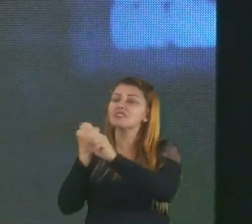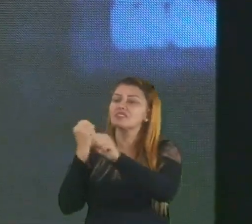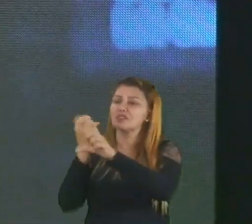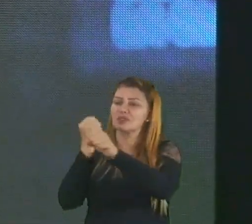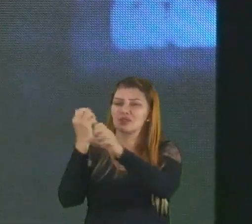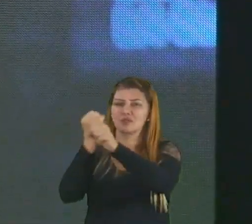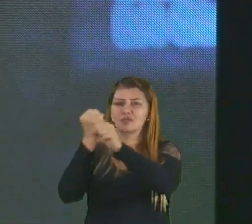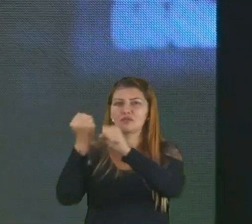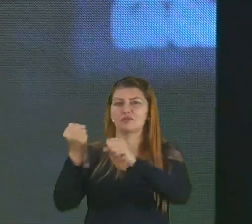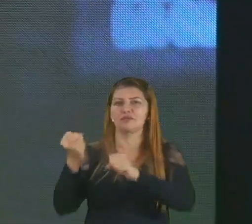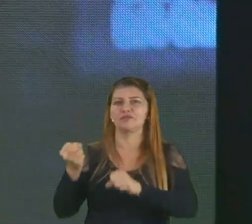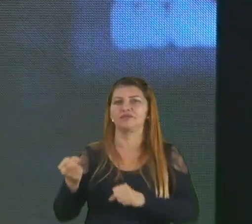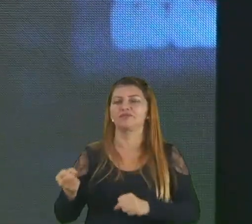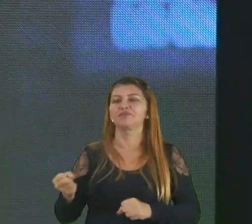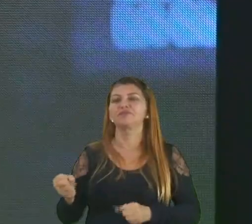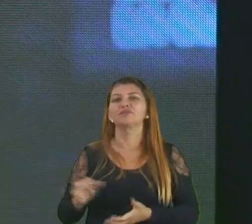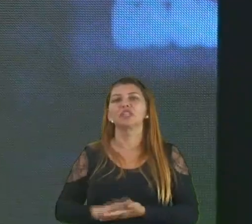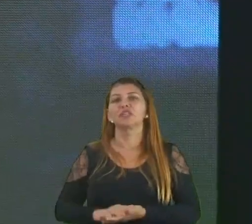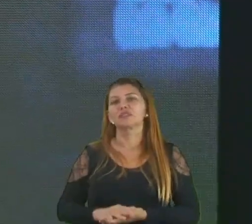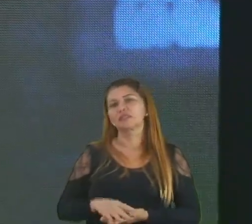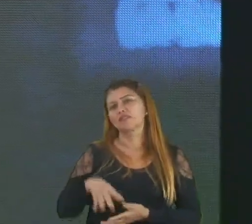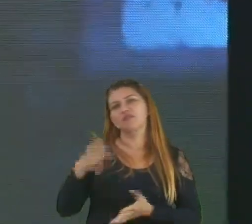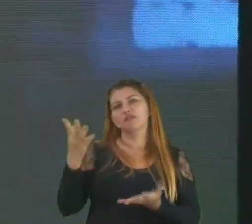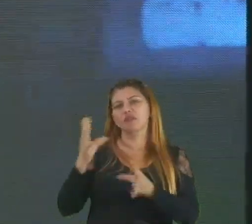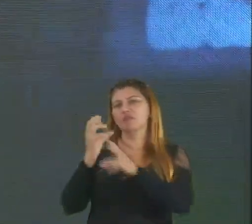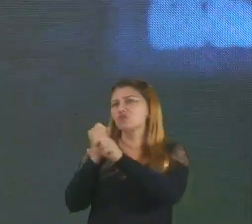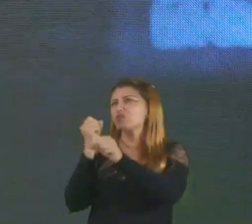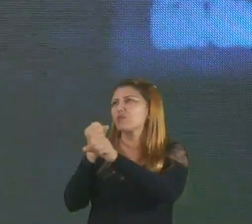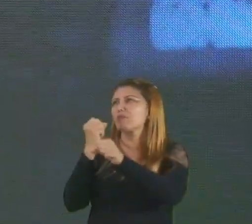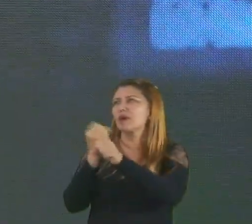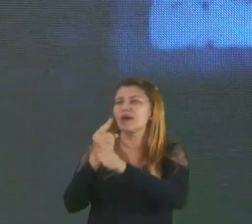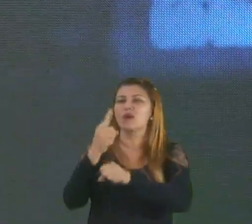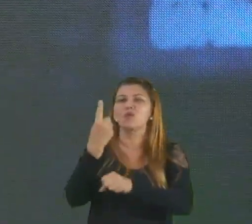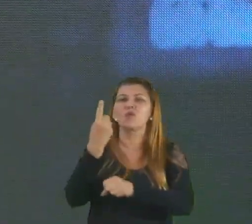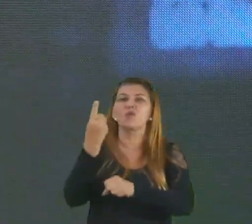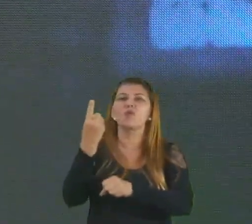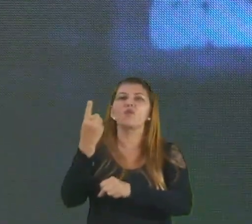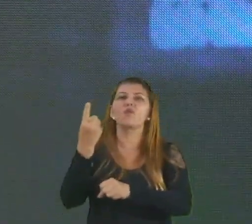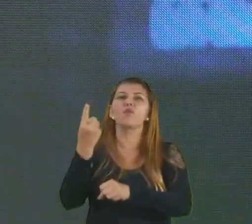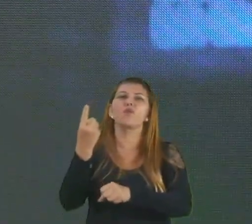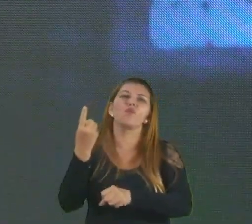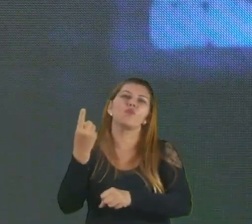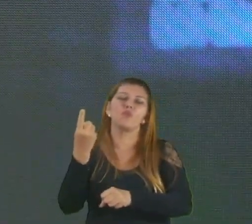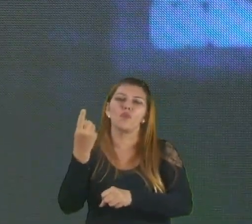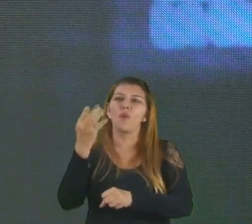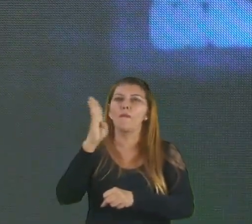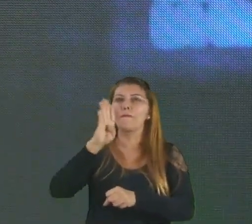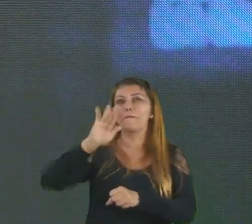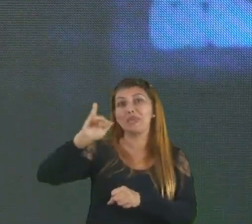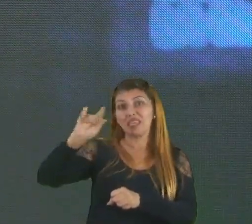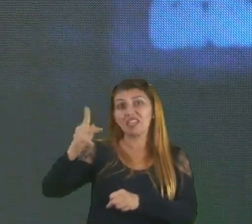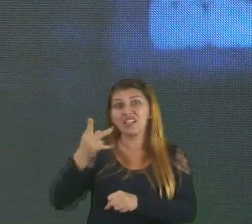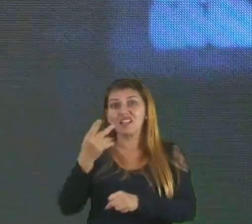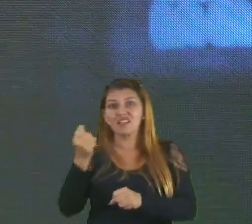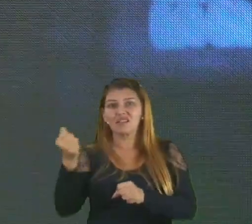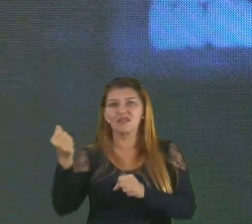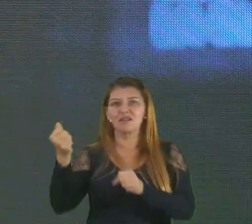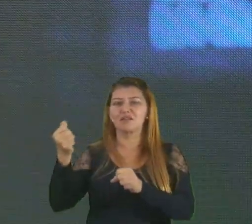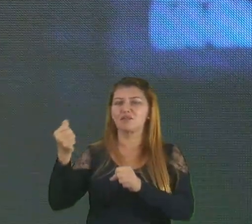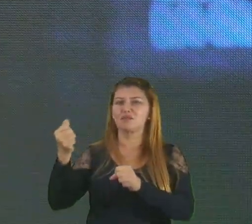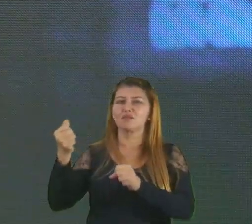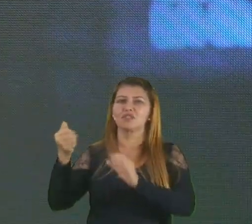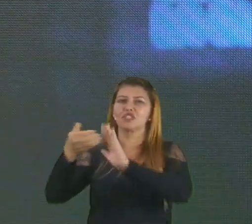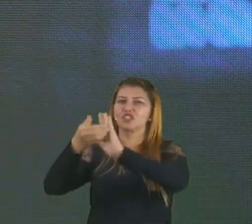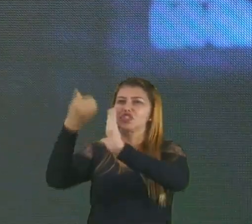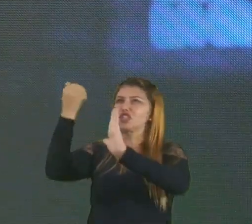você pegar 1 bilhão de anos e tirar da eternidade, nada